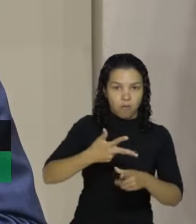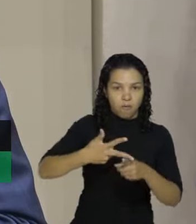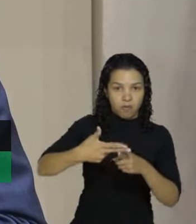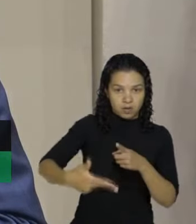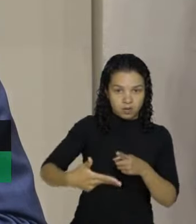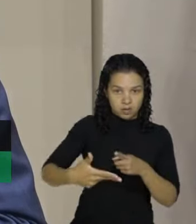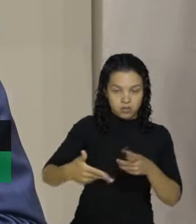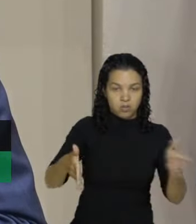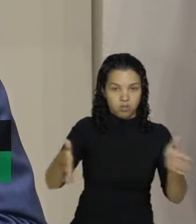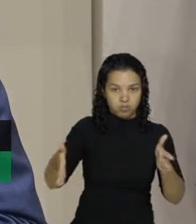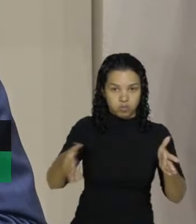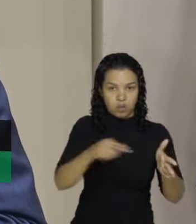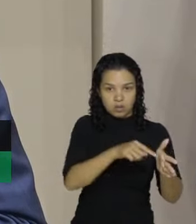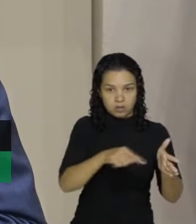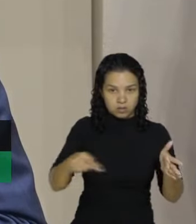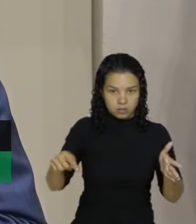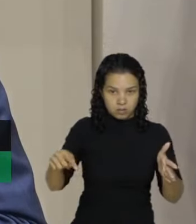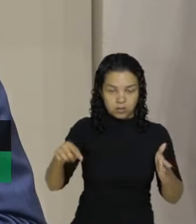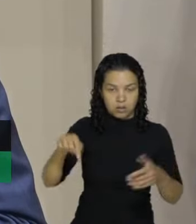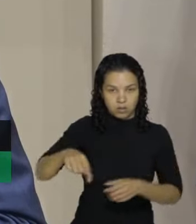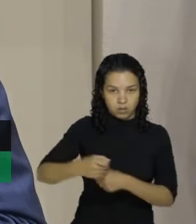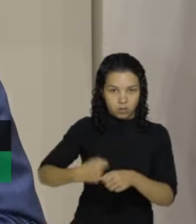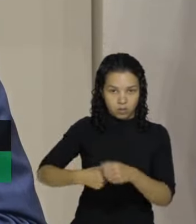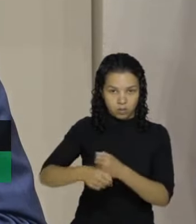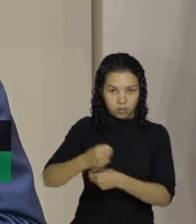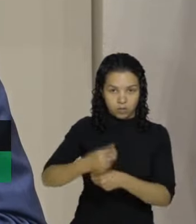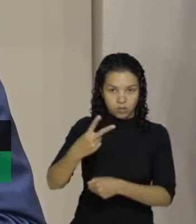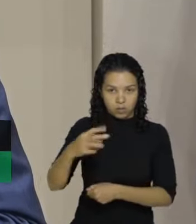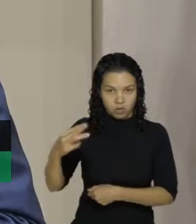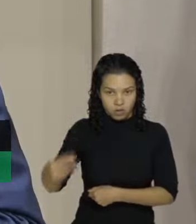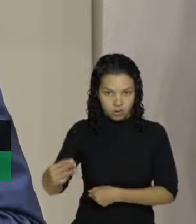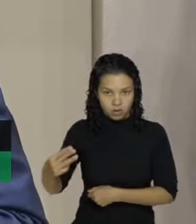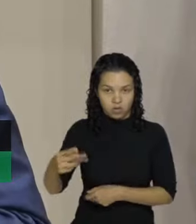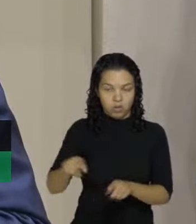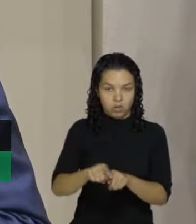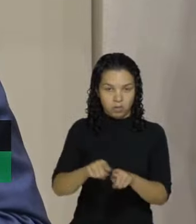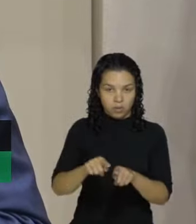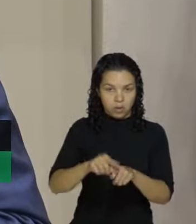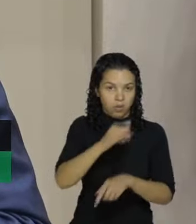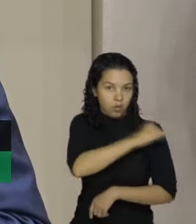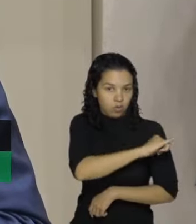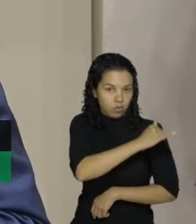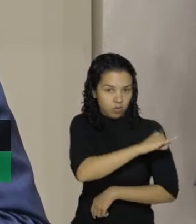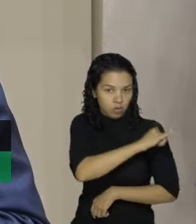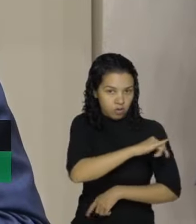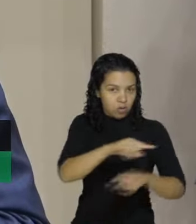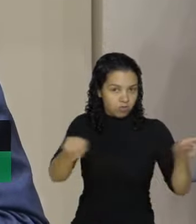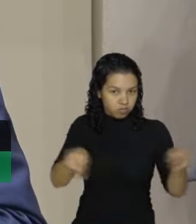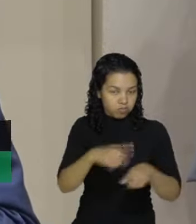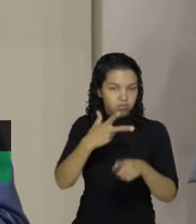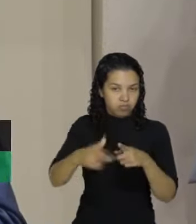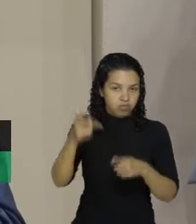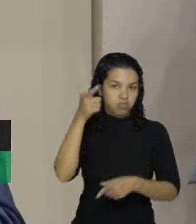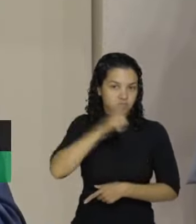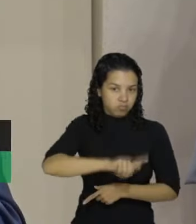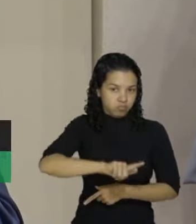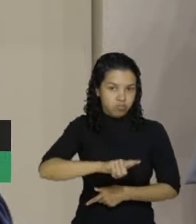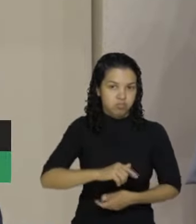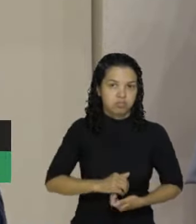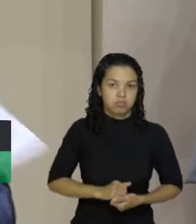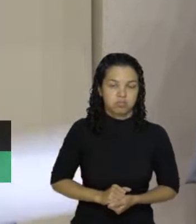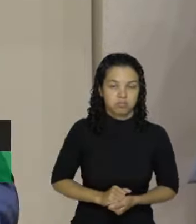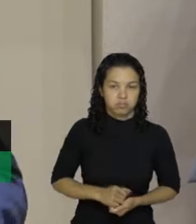Slam 23, realizado no Parque Olímpico do Rio de Janeiro. Em discussão. Não havendo quem queira discutir,